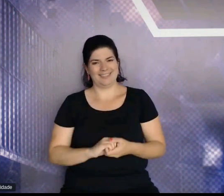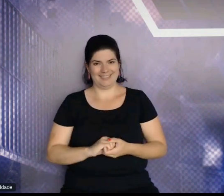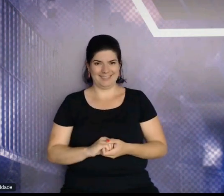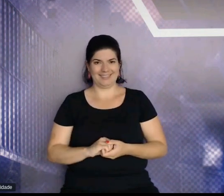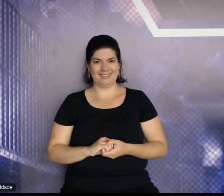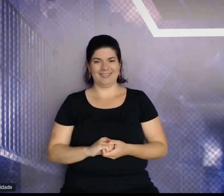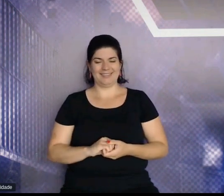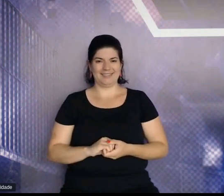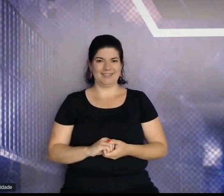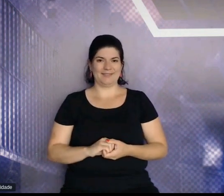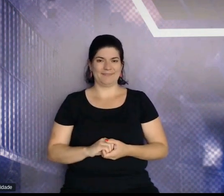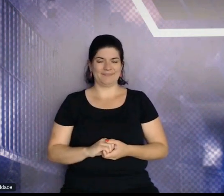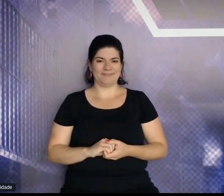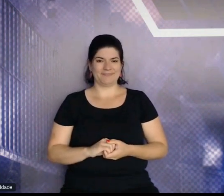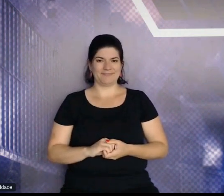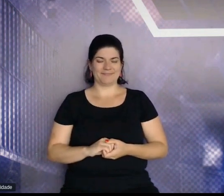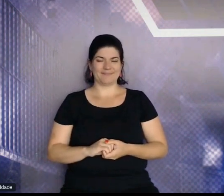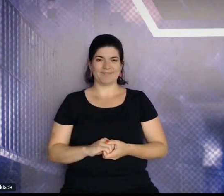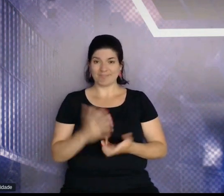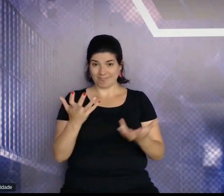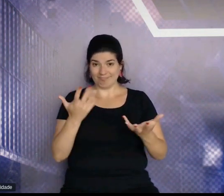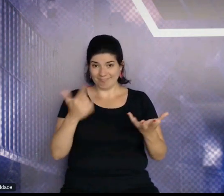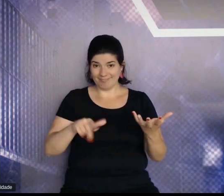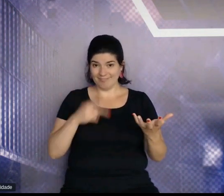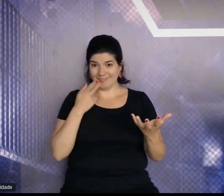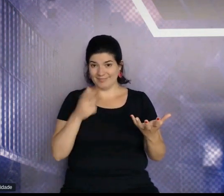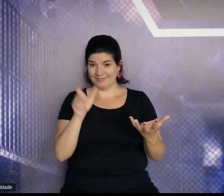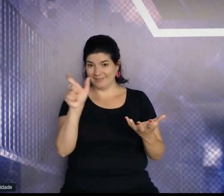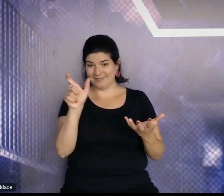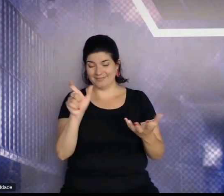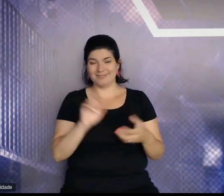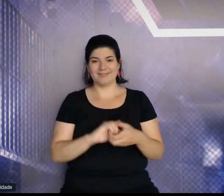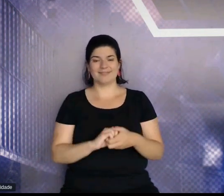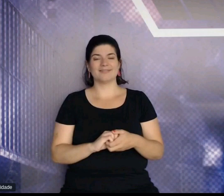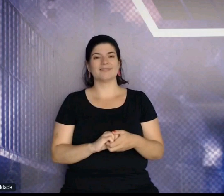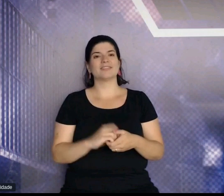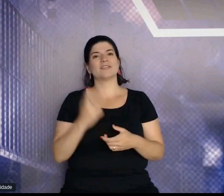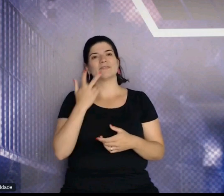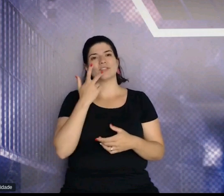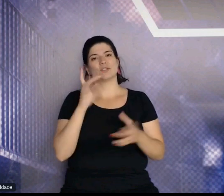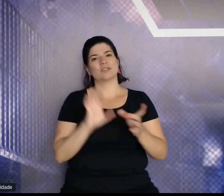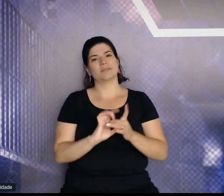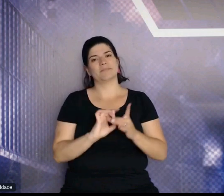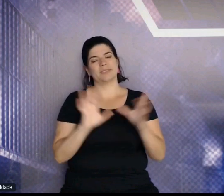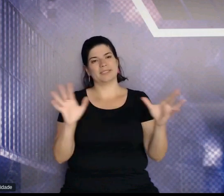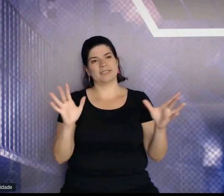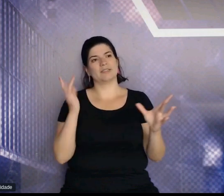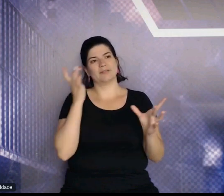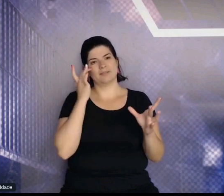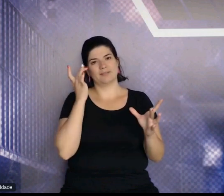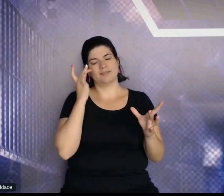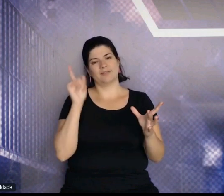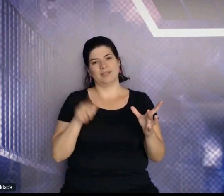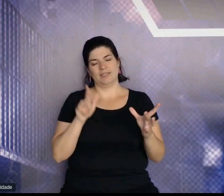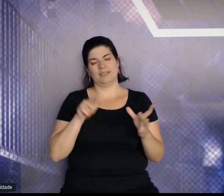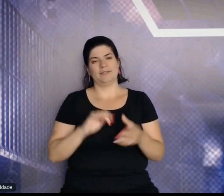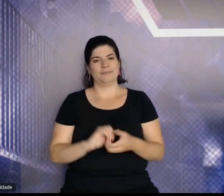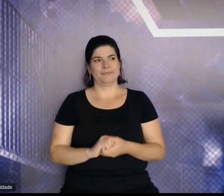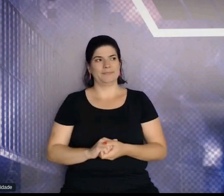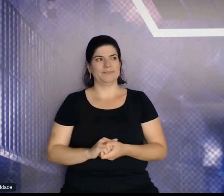Eu acho que é Vocês por querem falar mais liberdade alguma? mesmo, assim. O pessoal falou aqui, liberdade, eu acho que é uma palavra boa também.